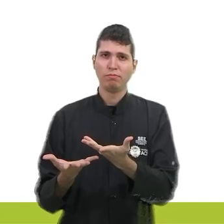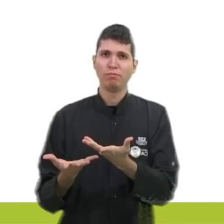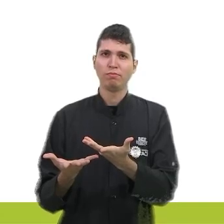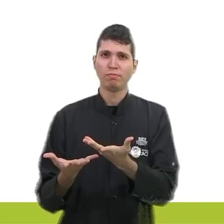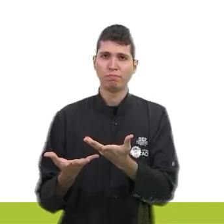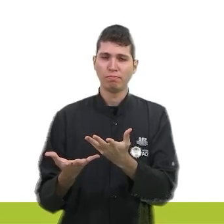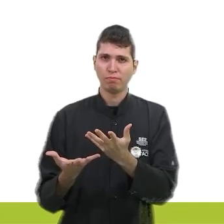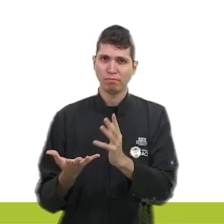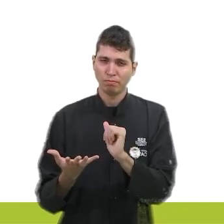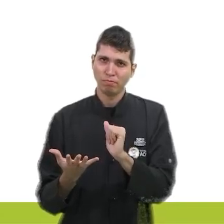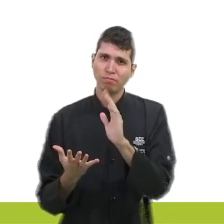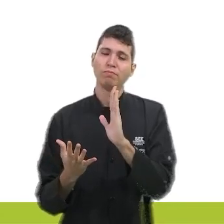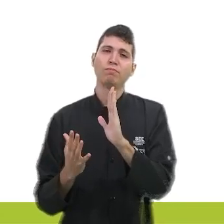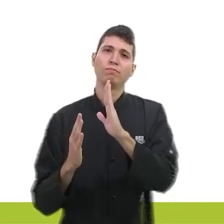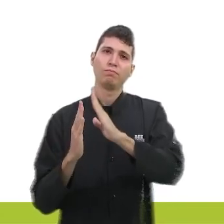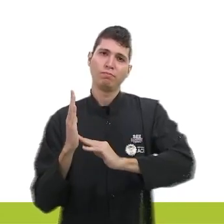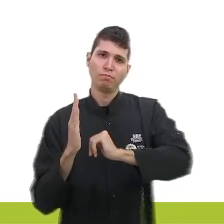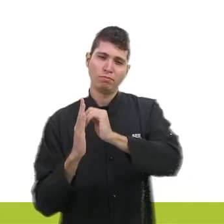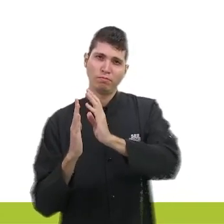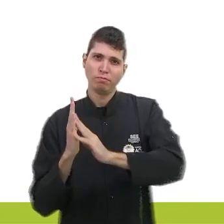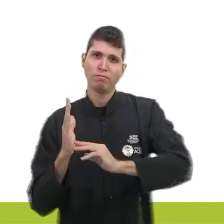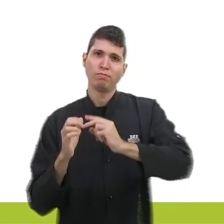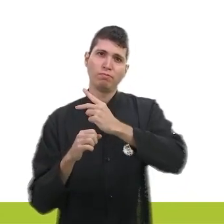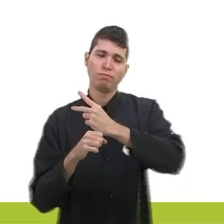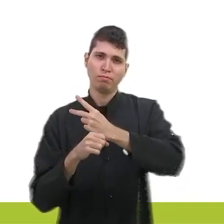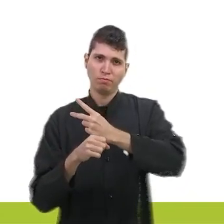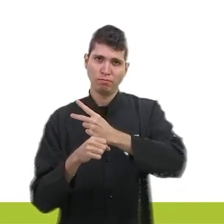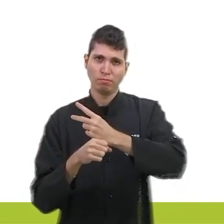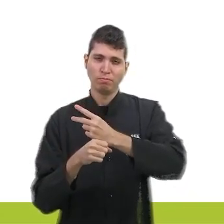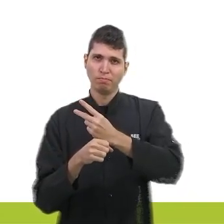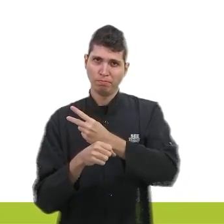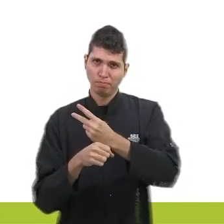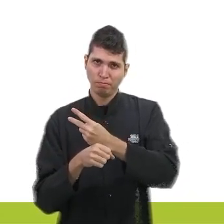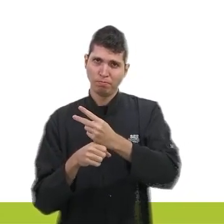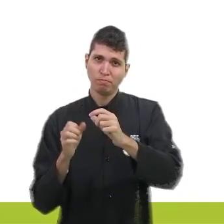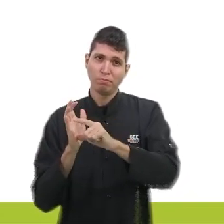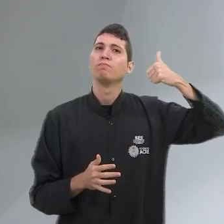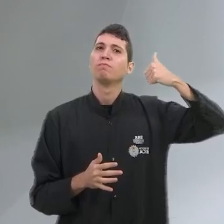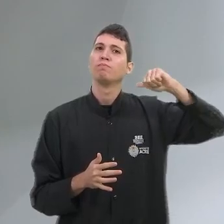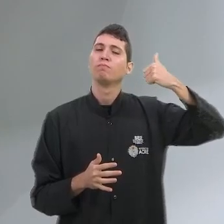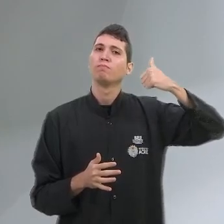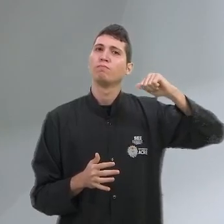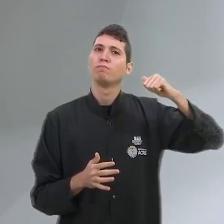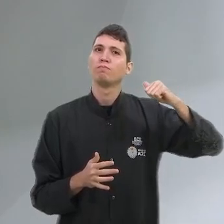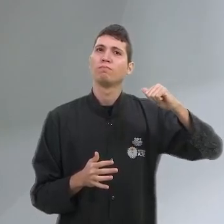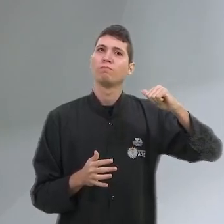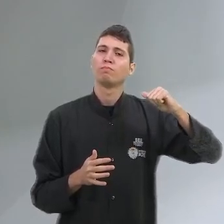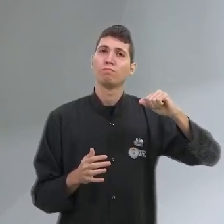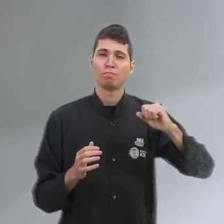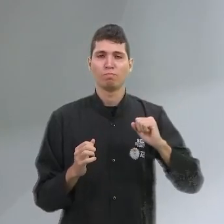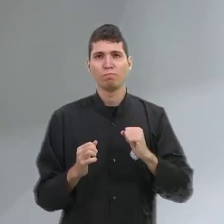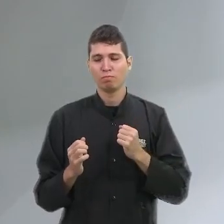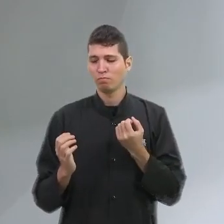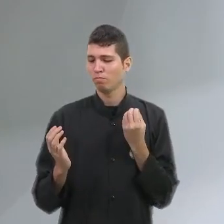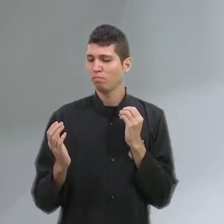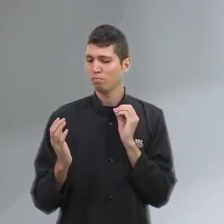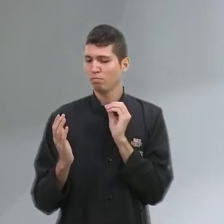conseguiram imaginar quem seja esse artista? Aposto que sim, Com essa obra tão emblemática, Noite